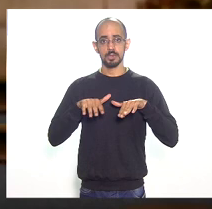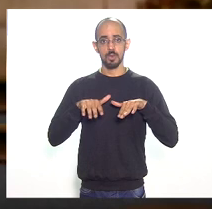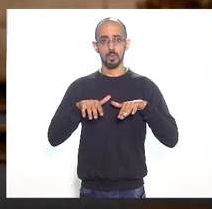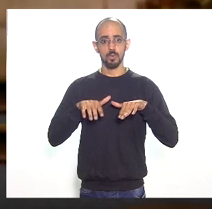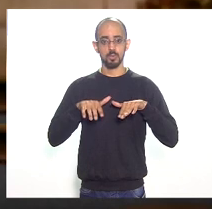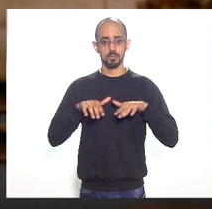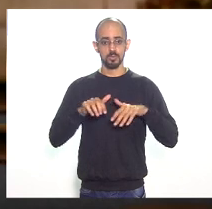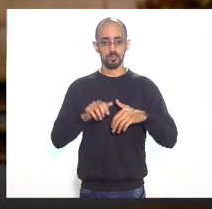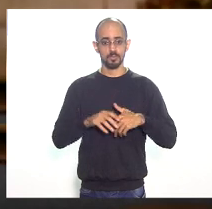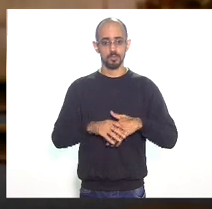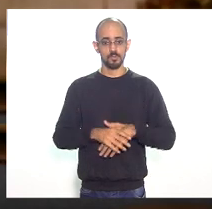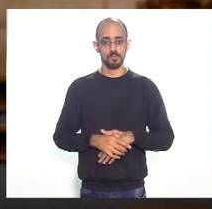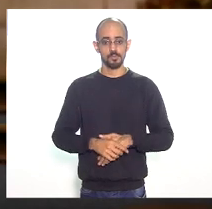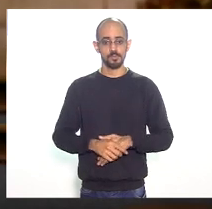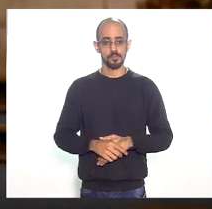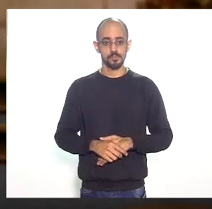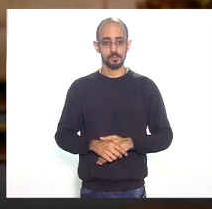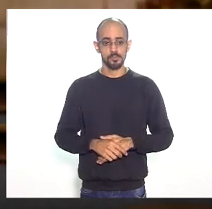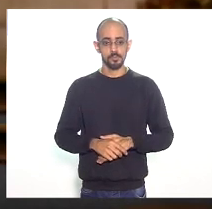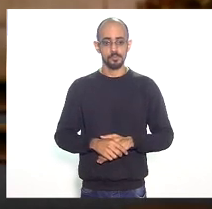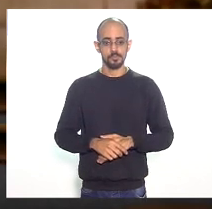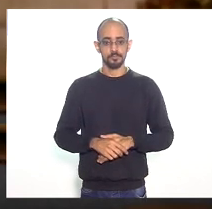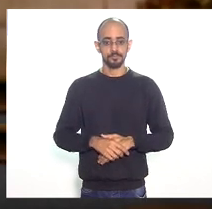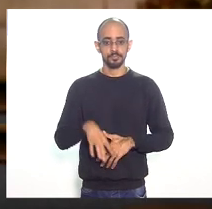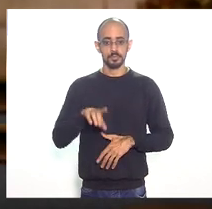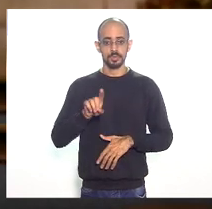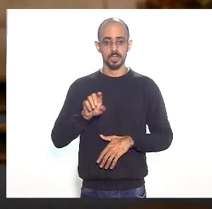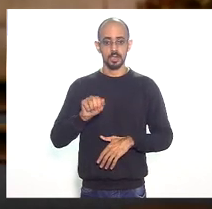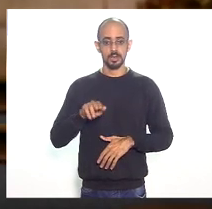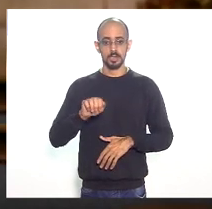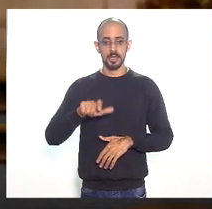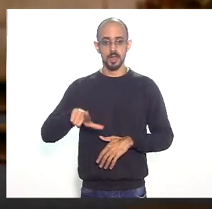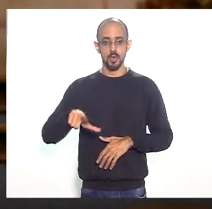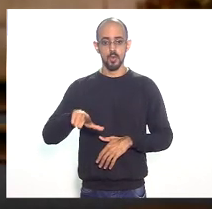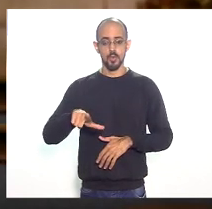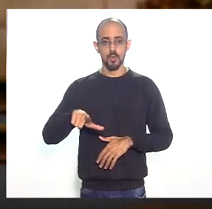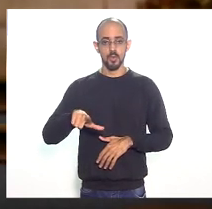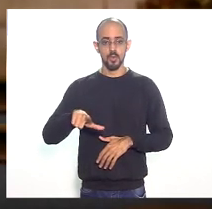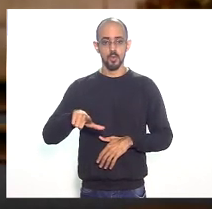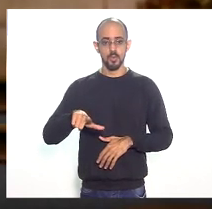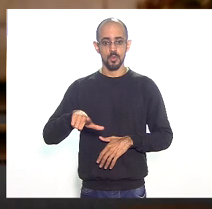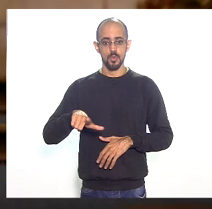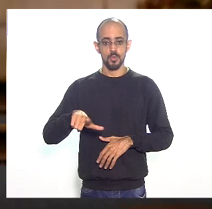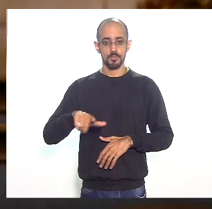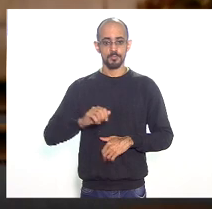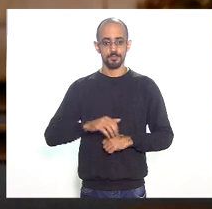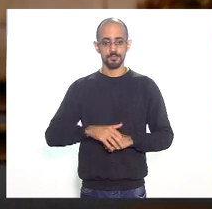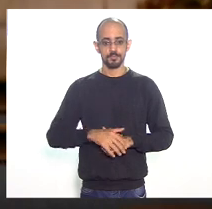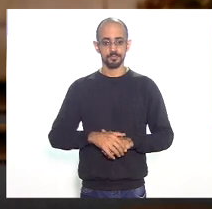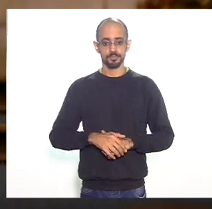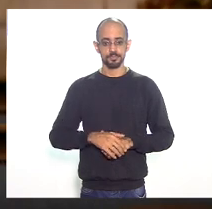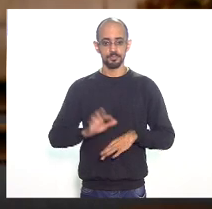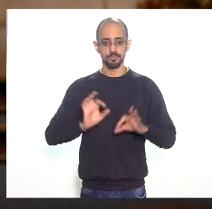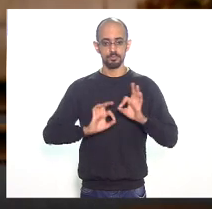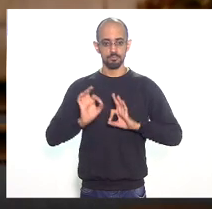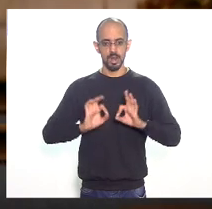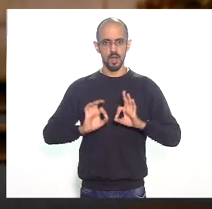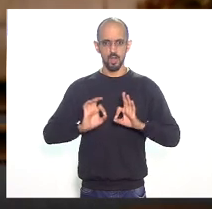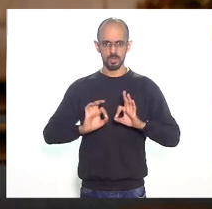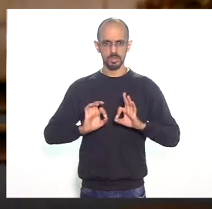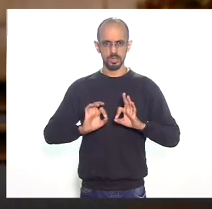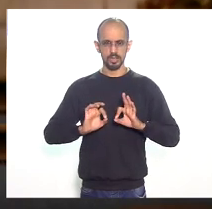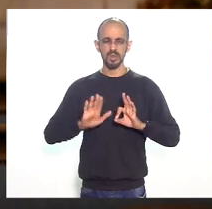Daniel Librelon. Pela ordem? Pela ordem, deixa o final,